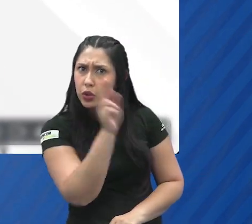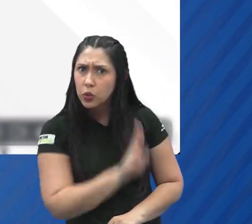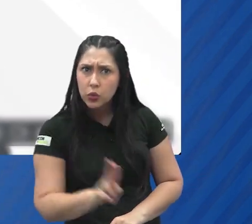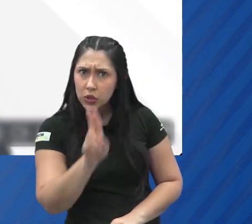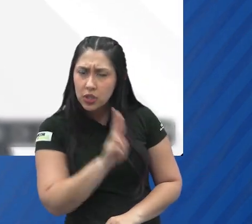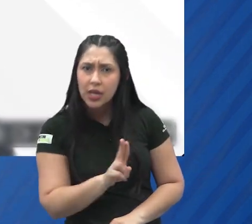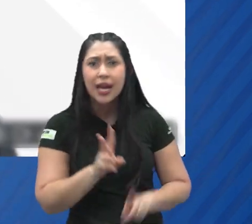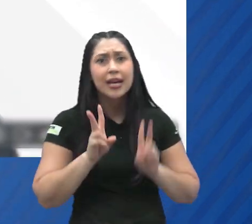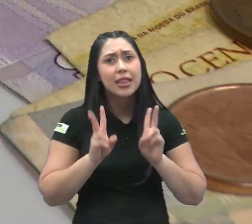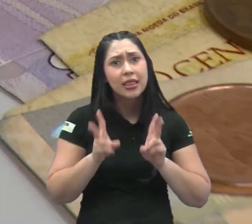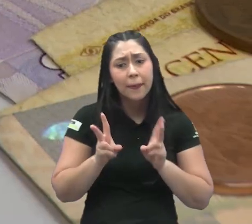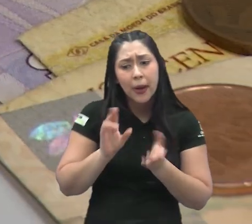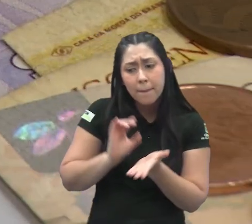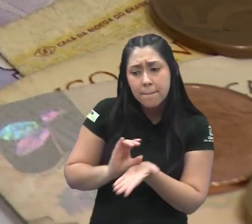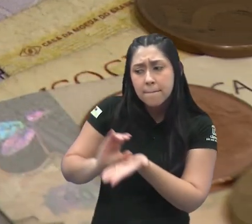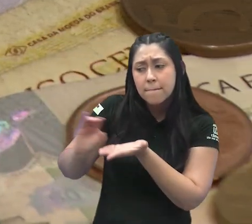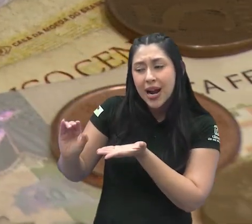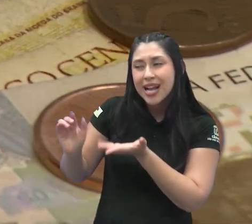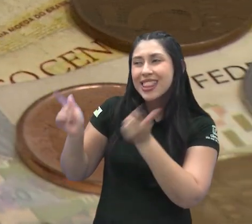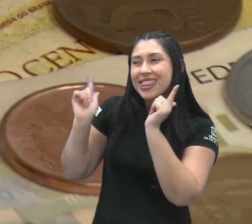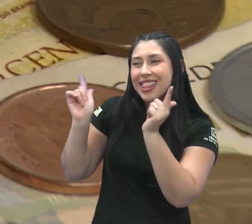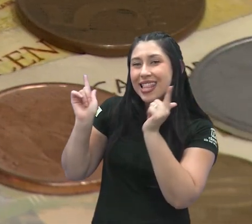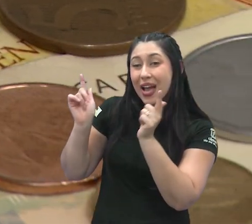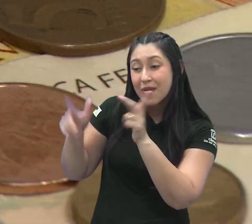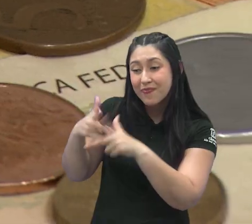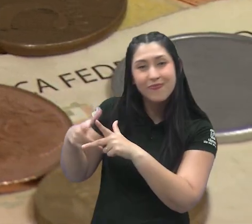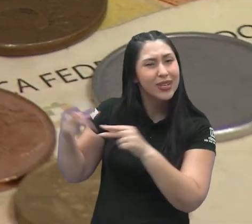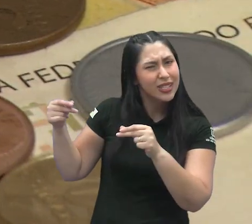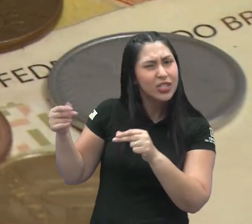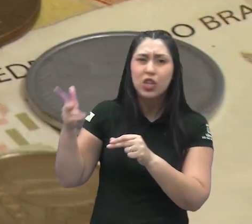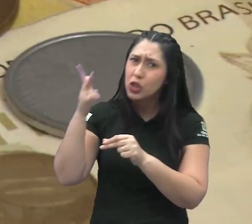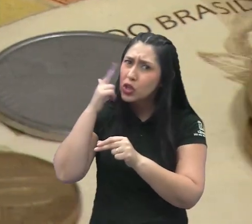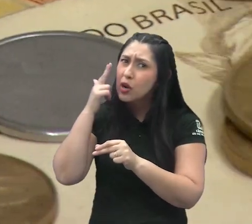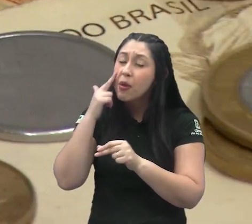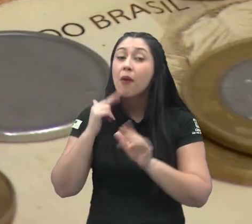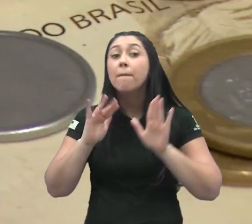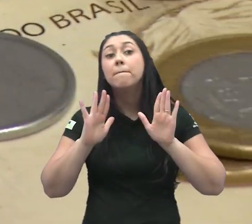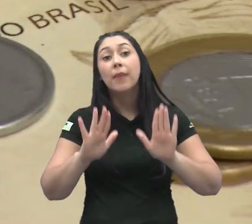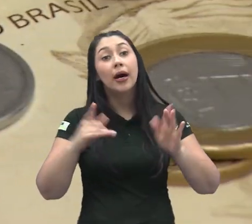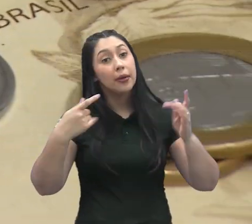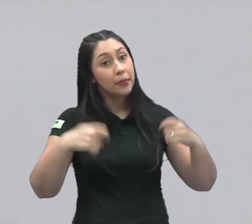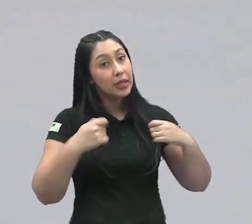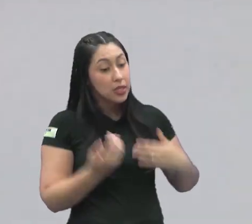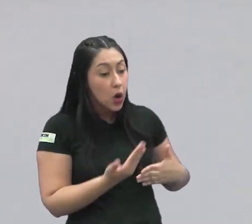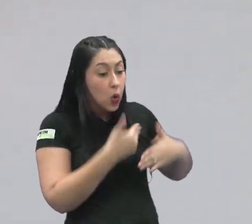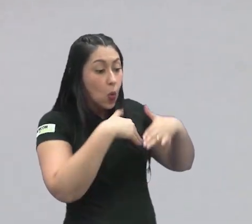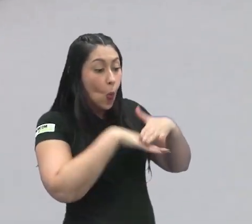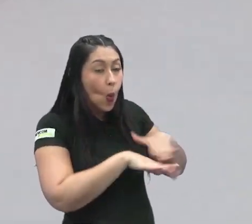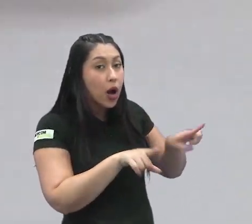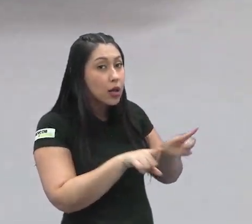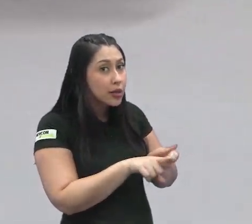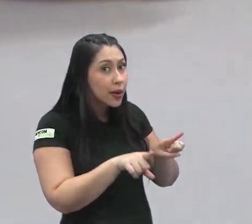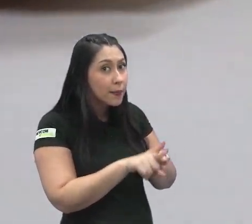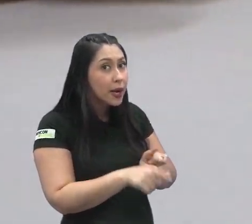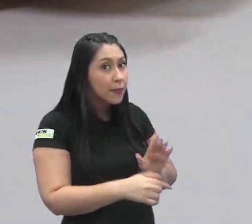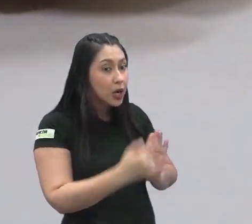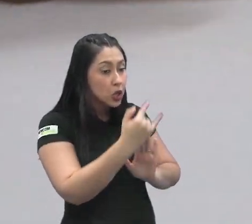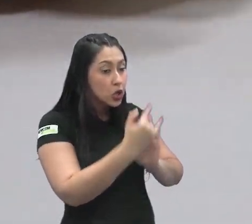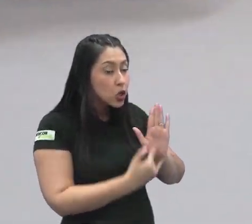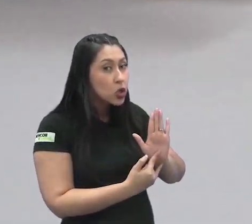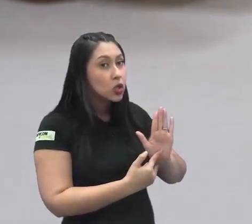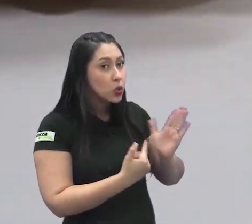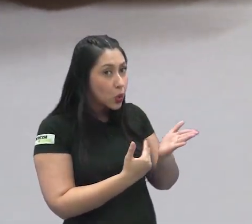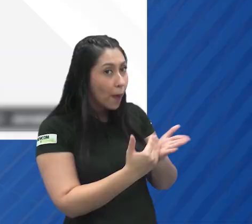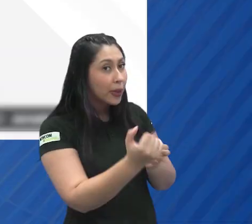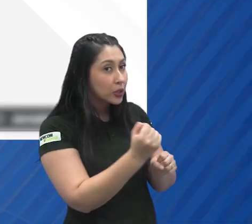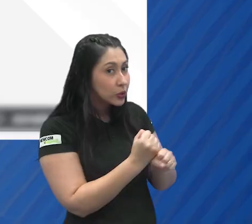usar o salário extra. Separar uma parcela para diversão e presentes é normal, mas a dica é poupar um pouco para as contas do